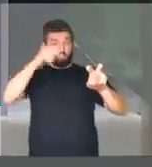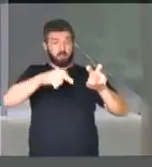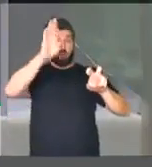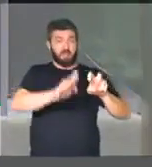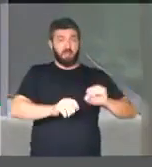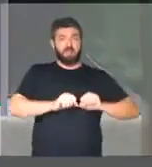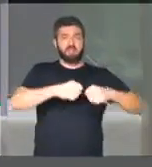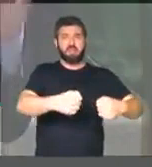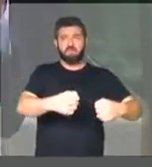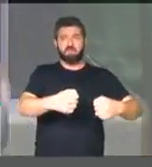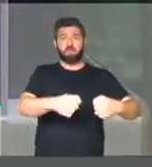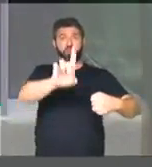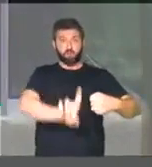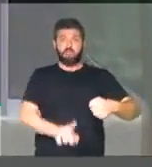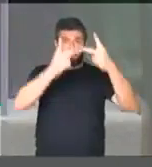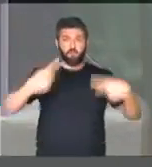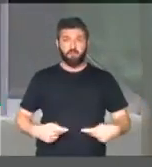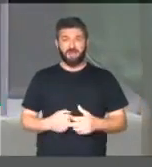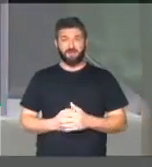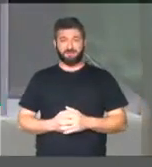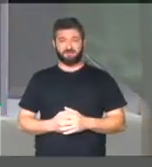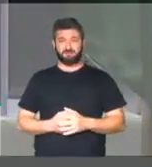país os direitos humanos.